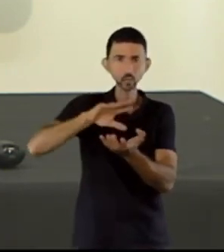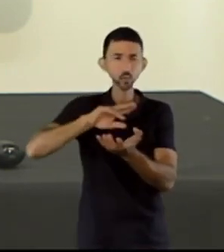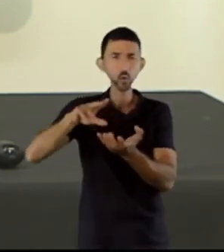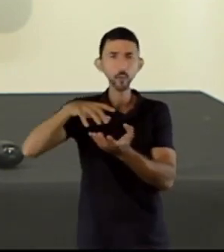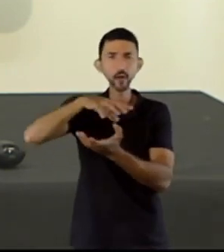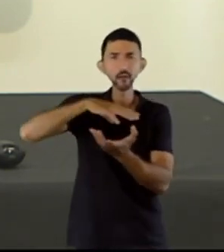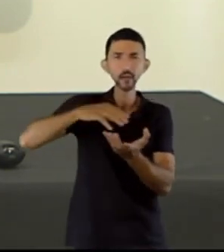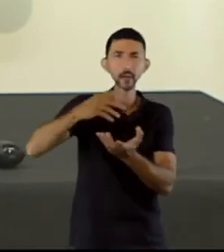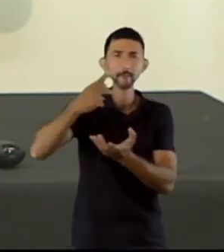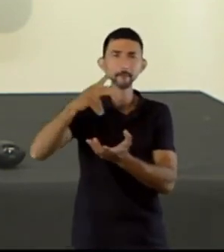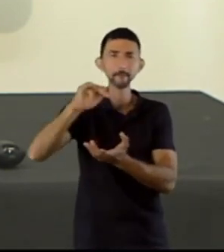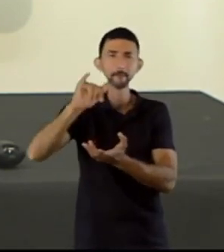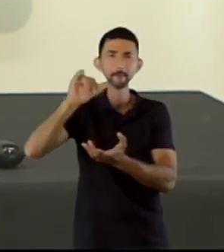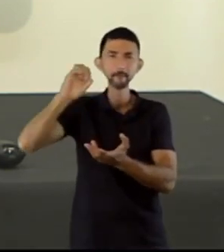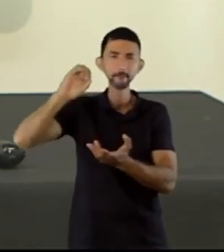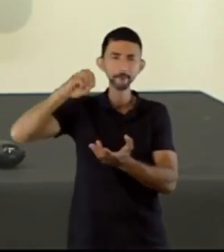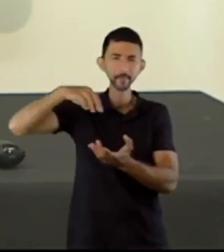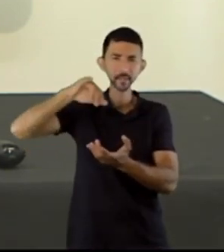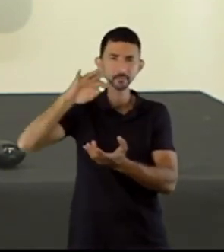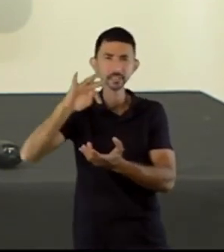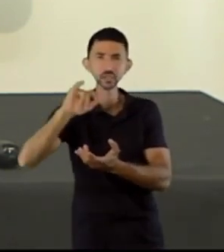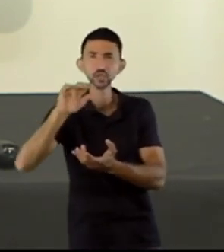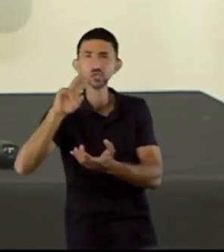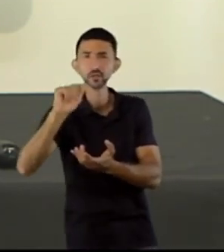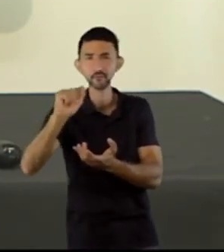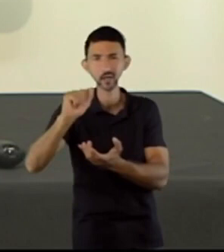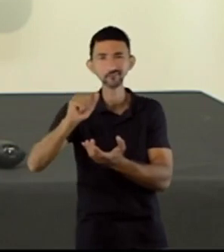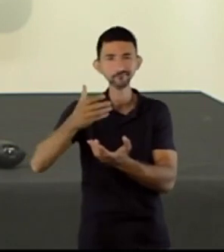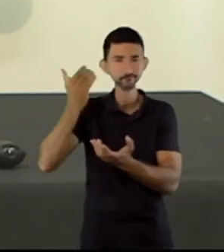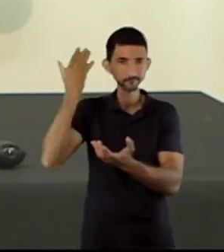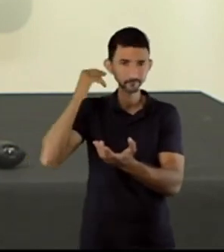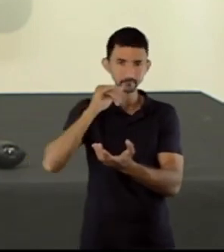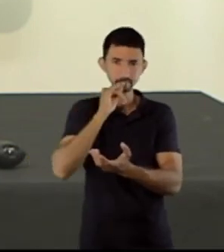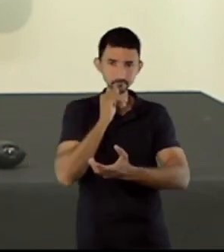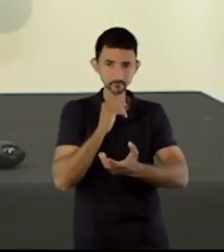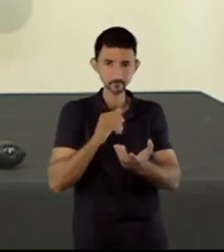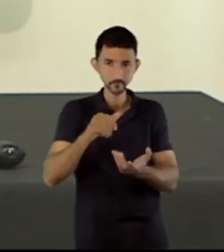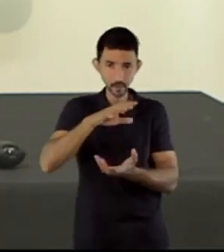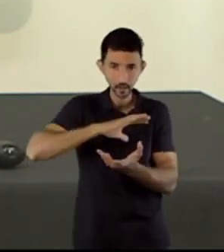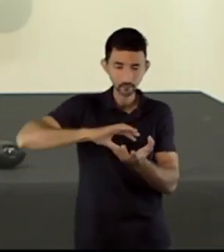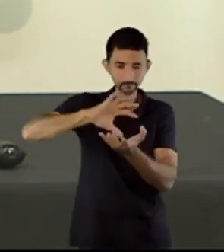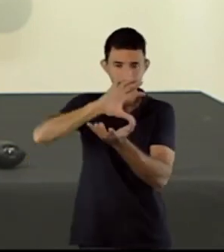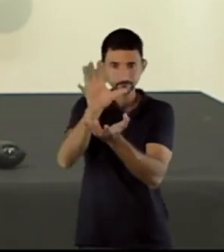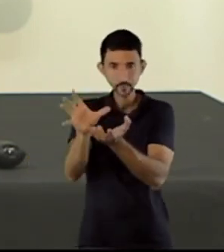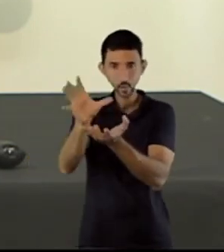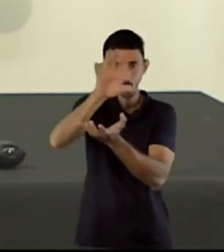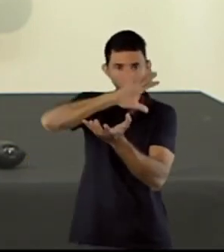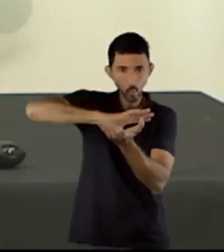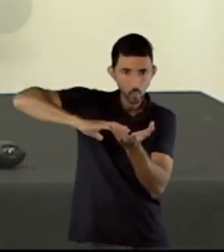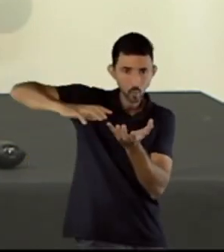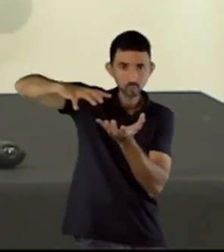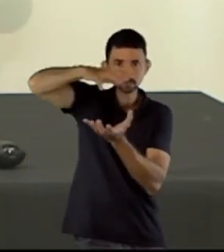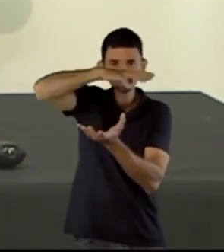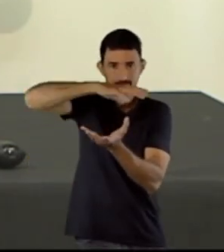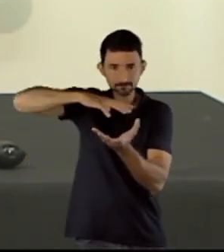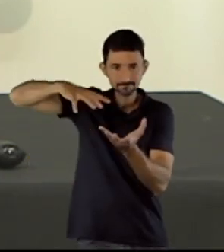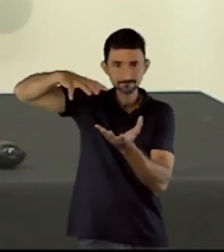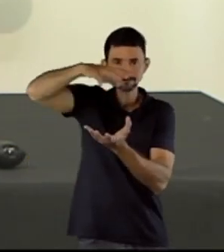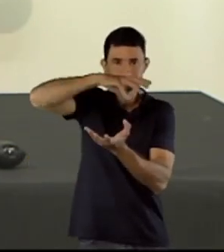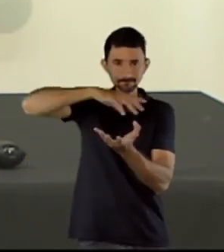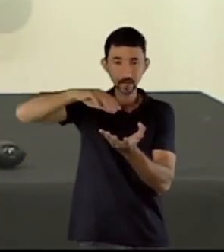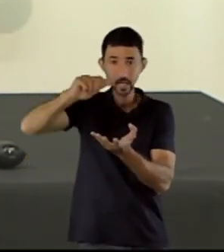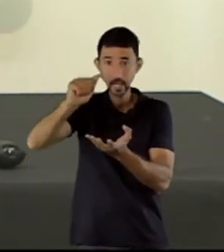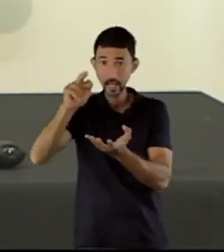bem? O que tinha na Terra primitiva? Tanto o ar que era formado naquele globo,